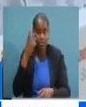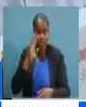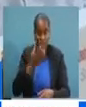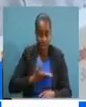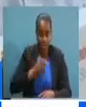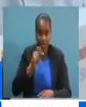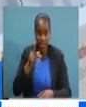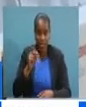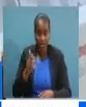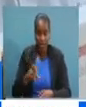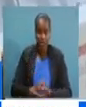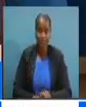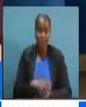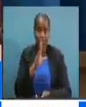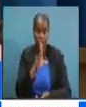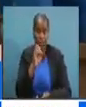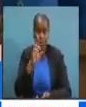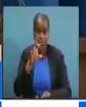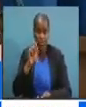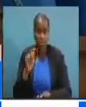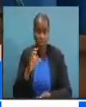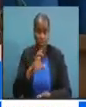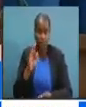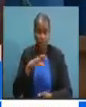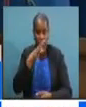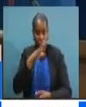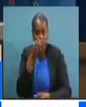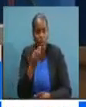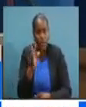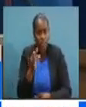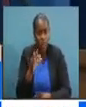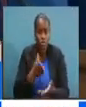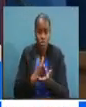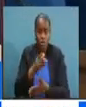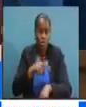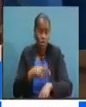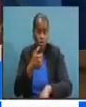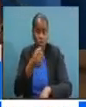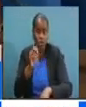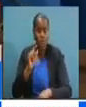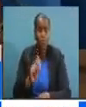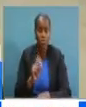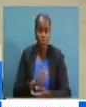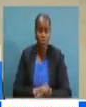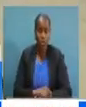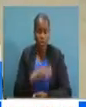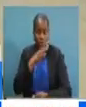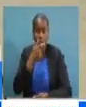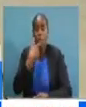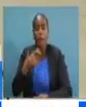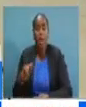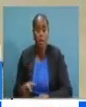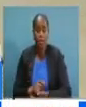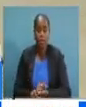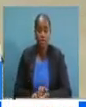Dakar. Jorge Carlos Fonseca discursou em francês durante cerca de 50 minutos, discorreu sobre a